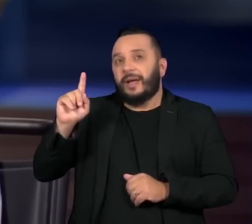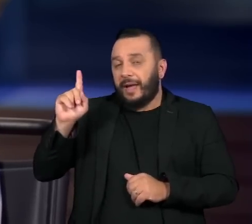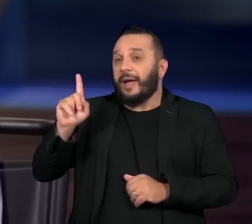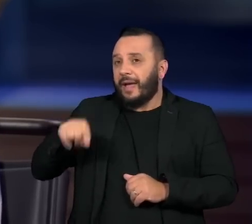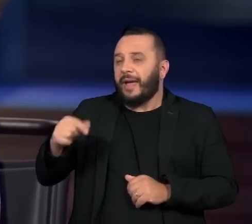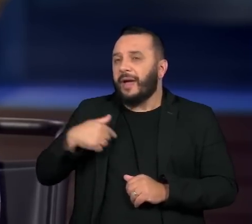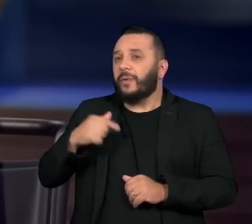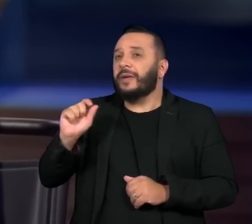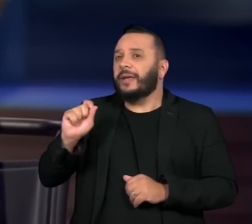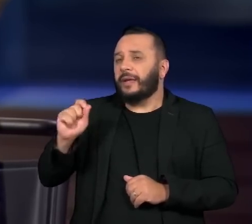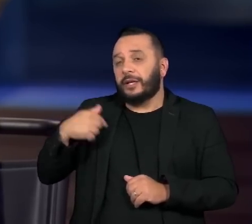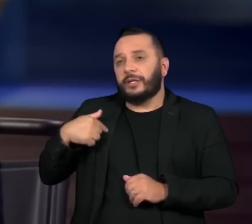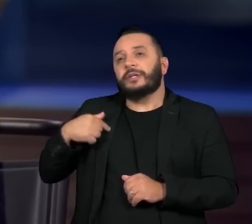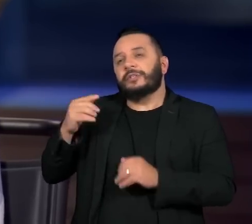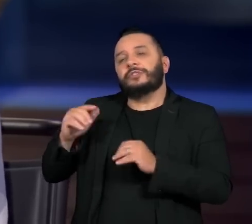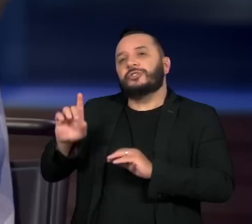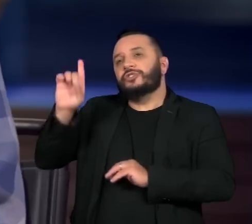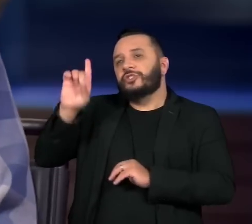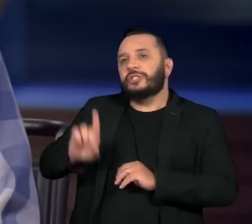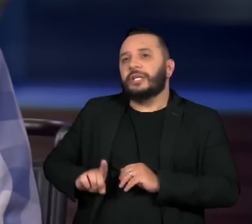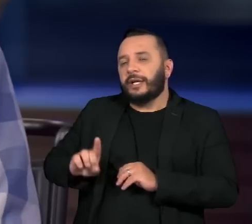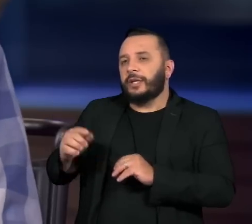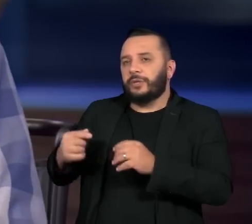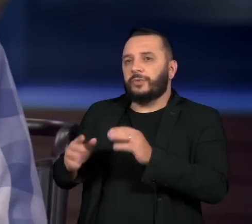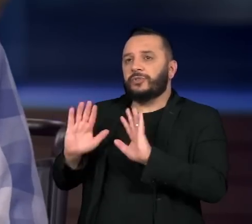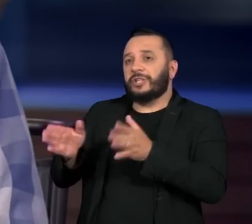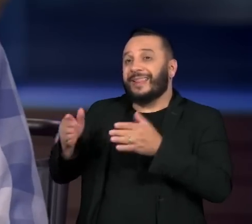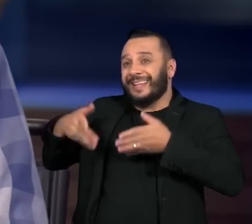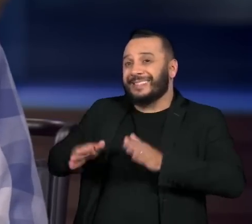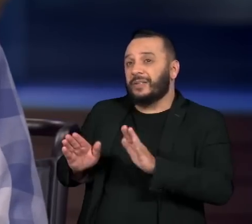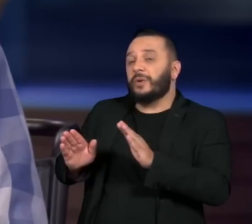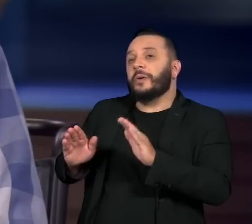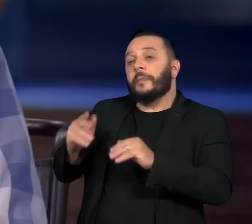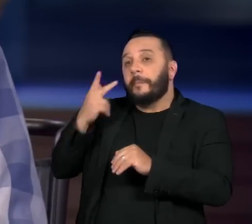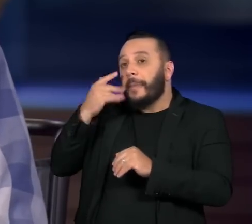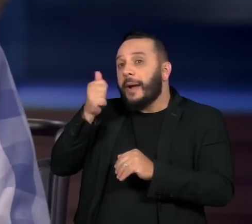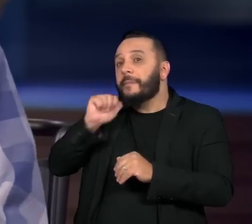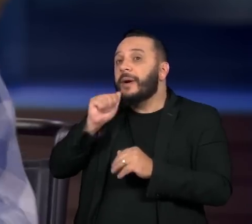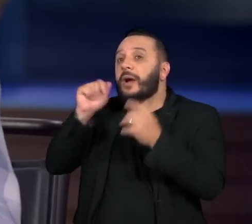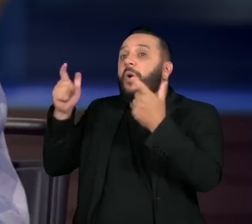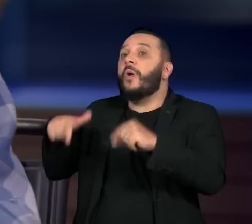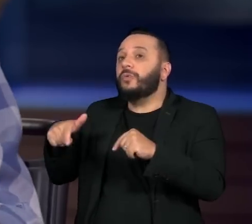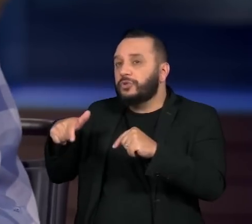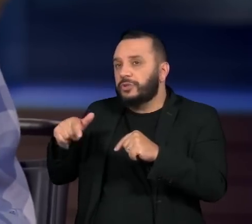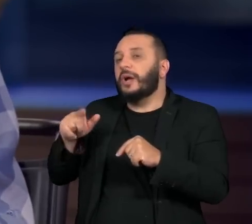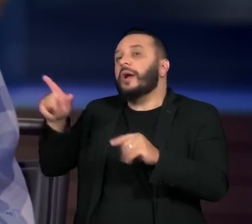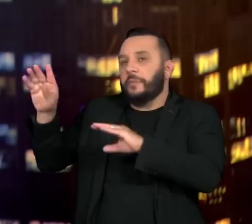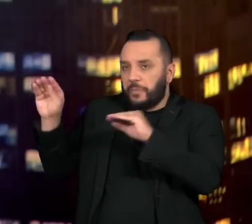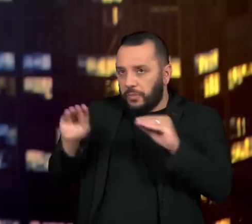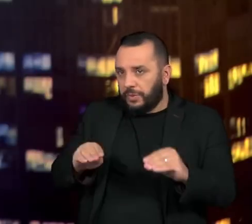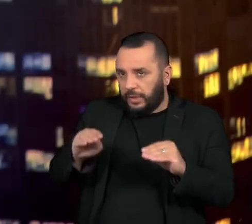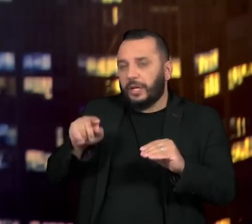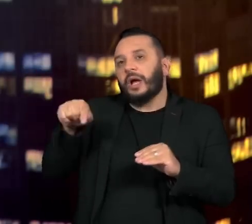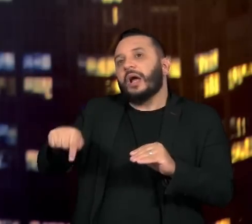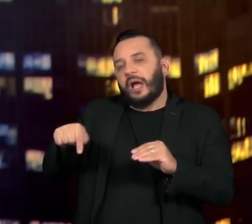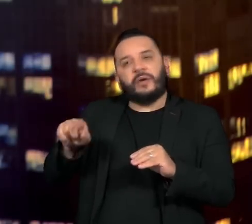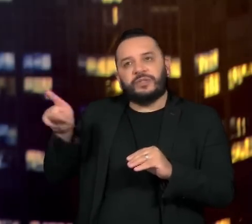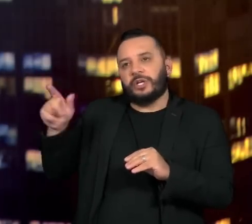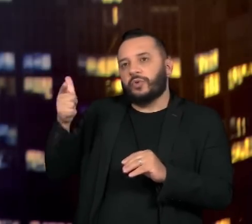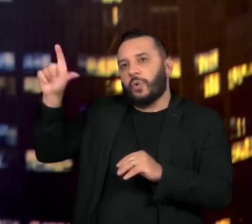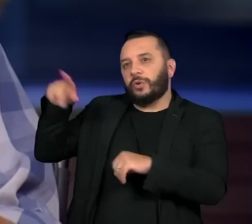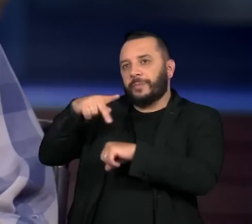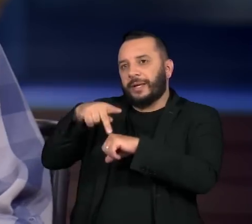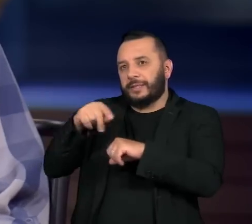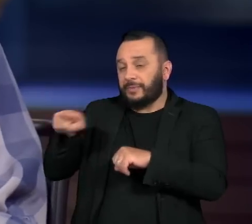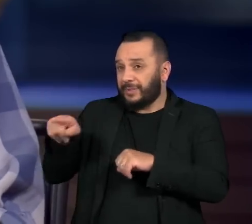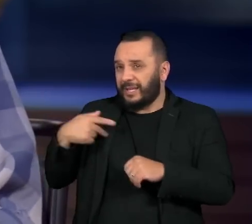chamado jus sanguinis, o direito do sangue. A sua nacionalidade é a nacionalidade do seu pai ou da sua mãe, independentemente do local que você nasce. Então, isso